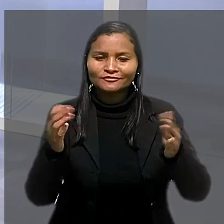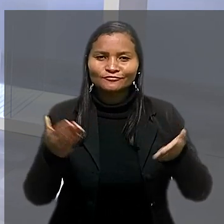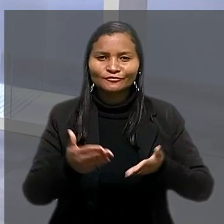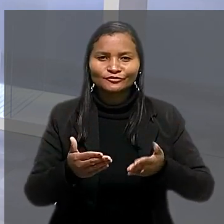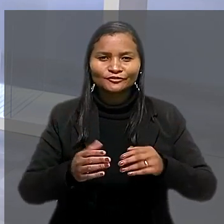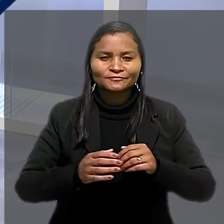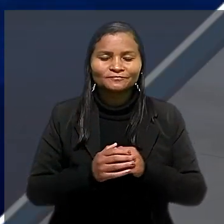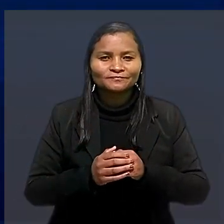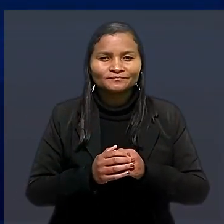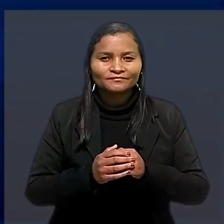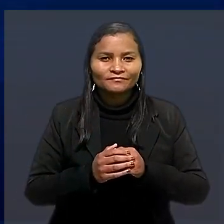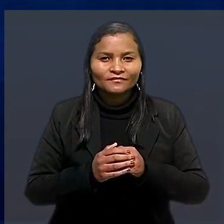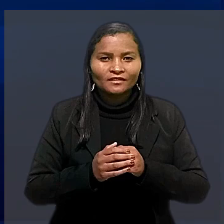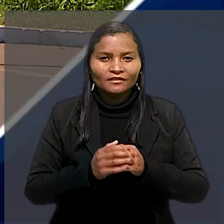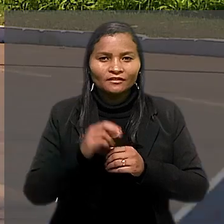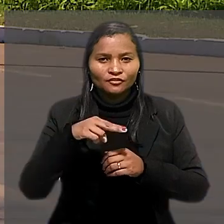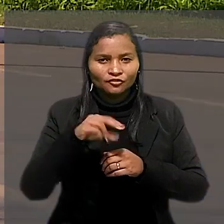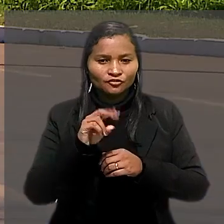edição.